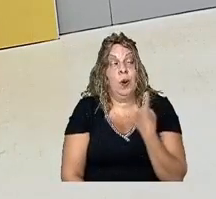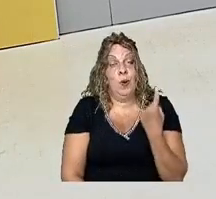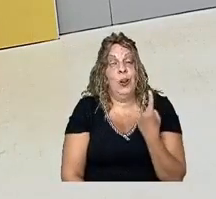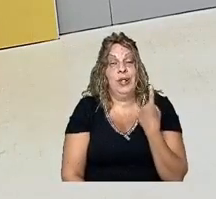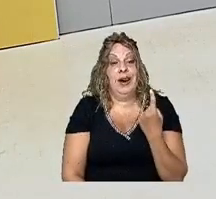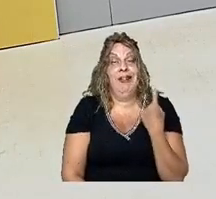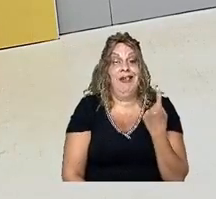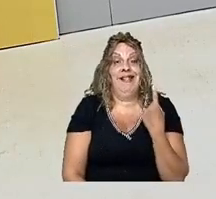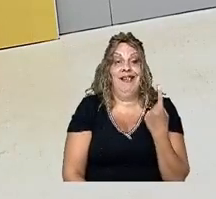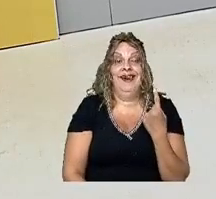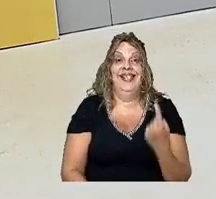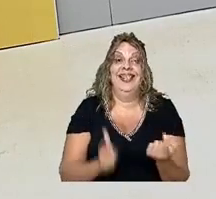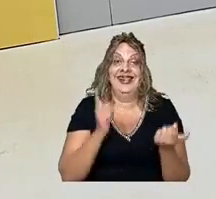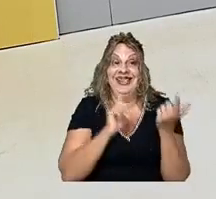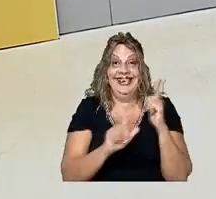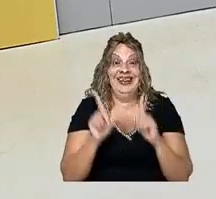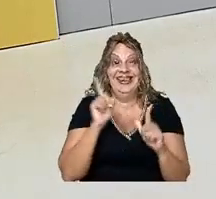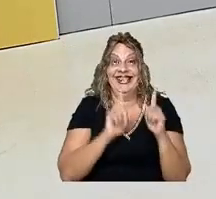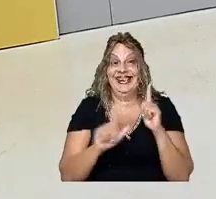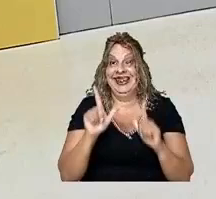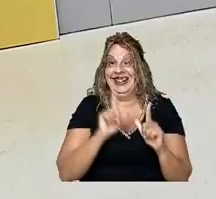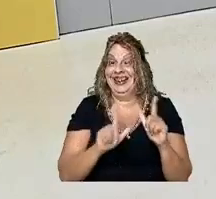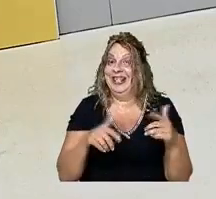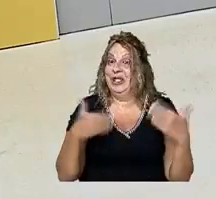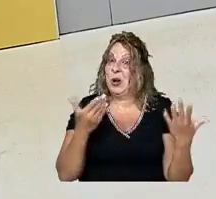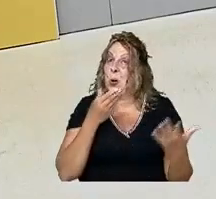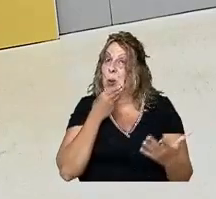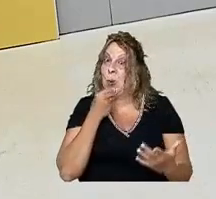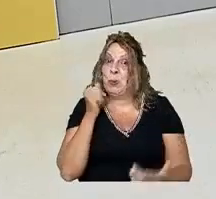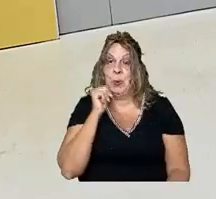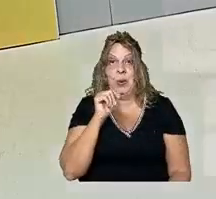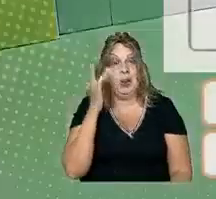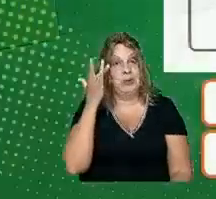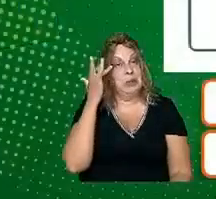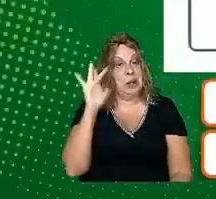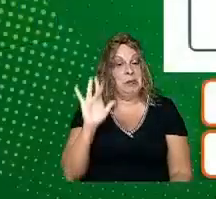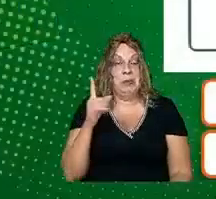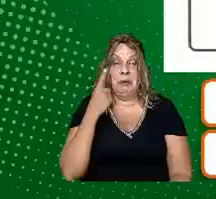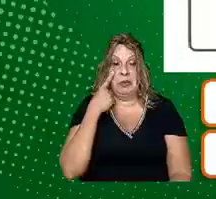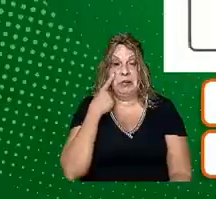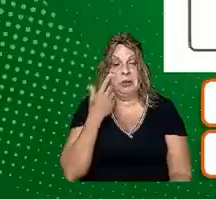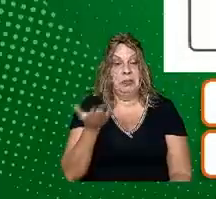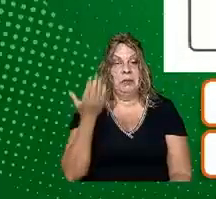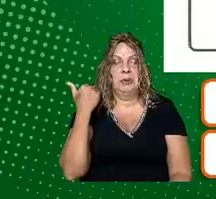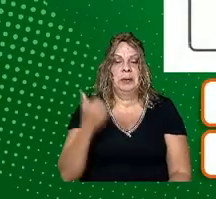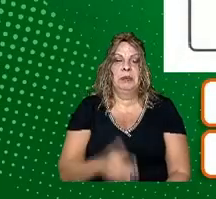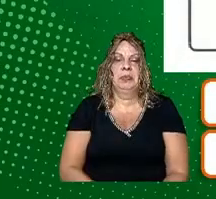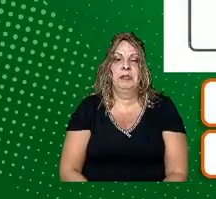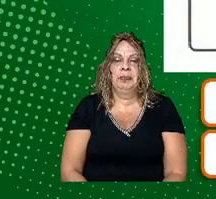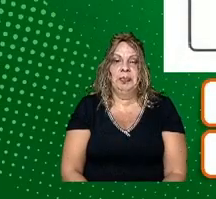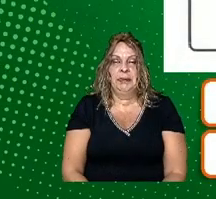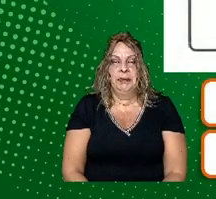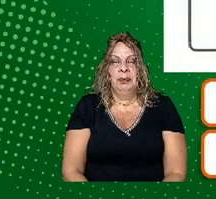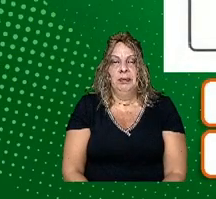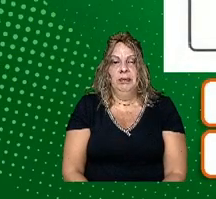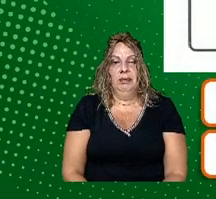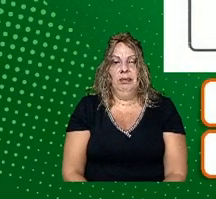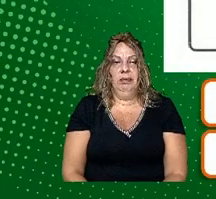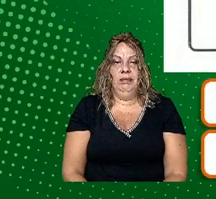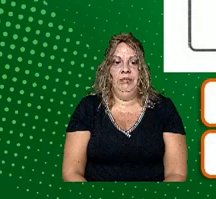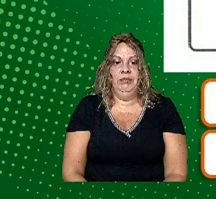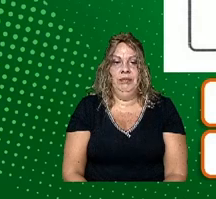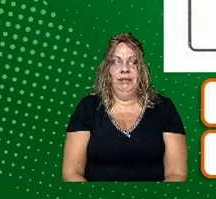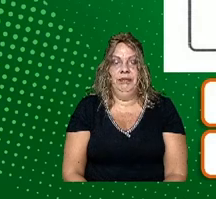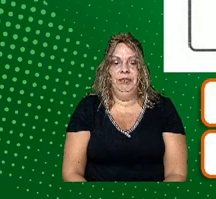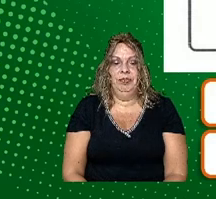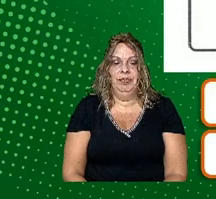Tem contemplado ou contemplada do nosso quarto prêmio, vamos lá saber. Alô, alô,